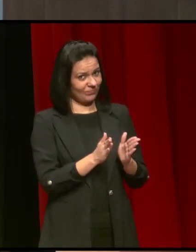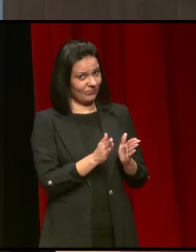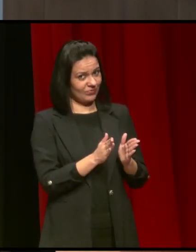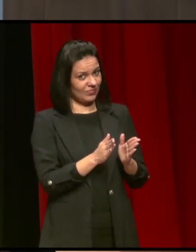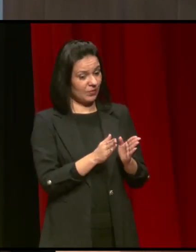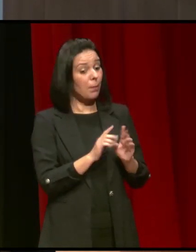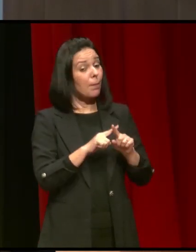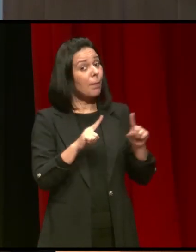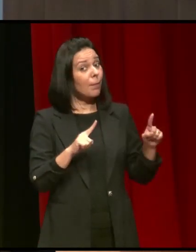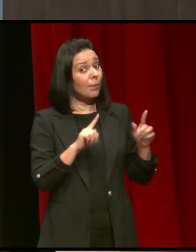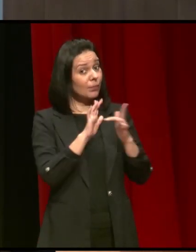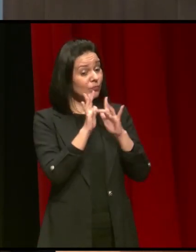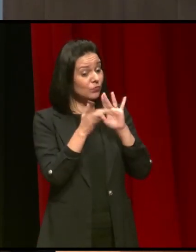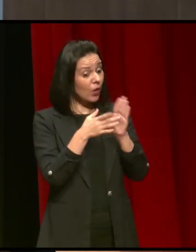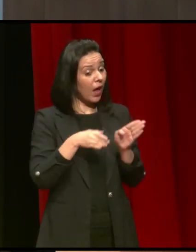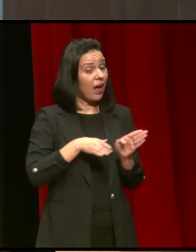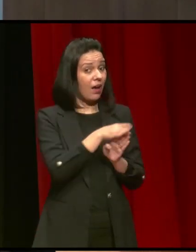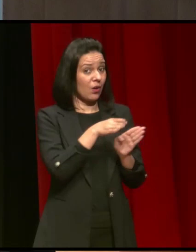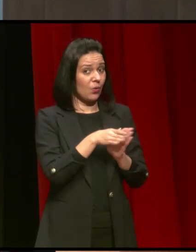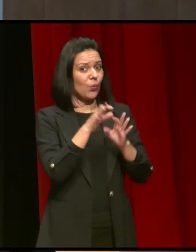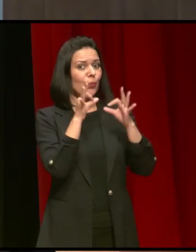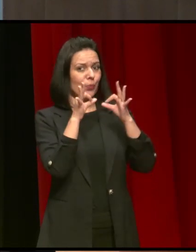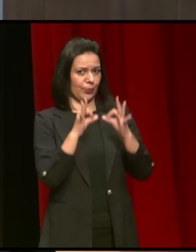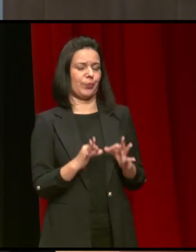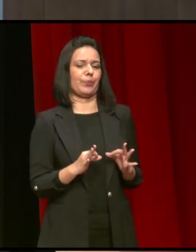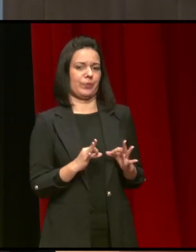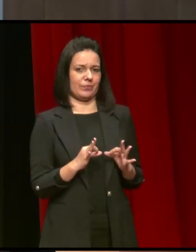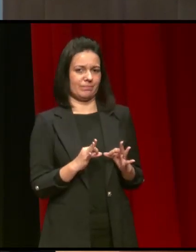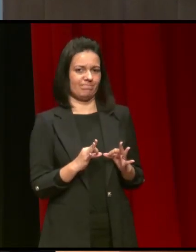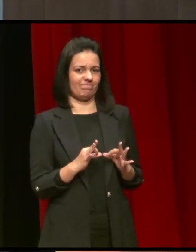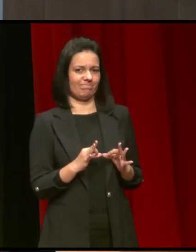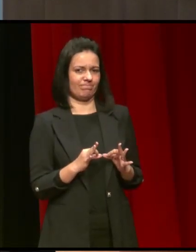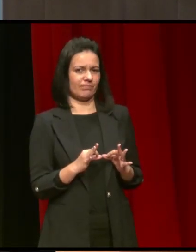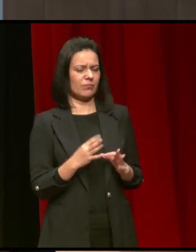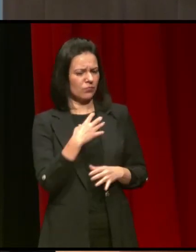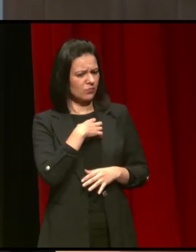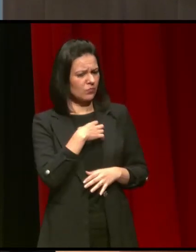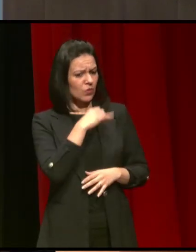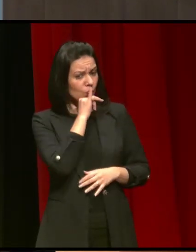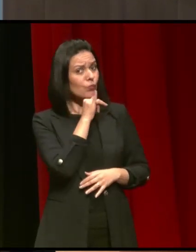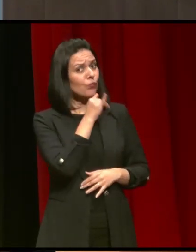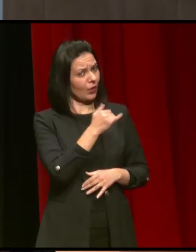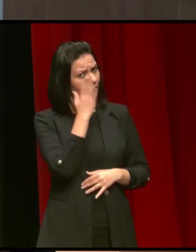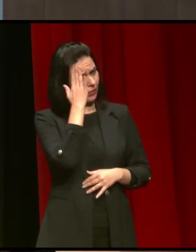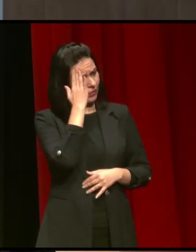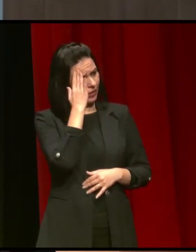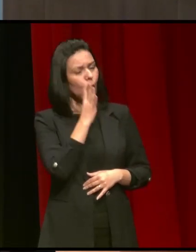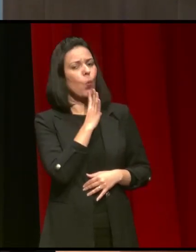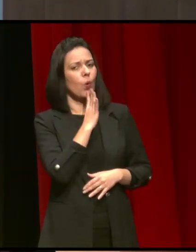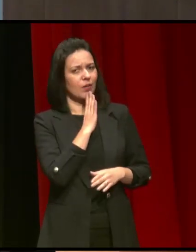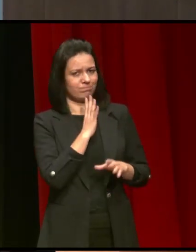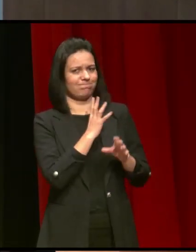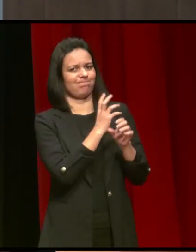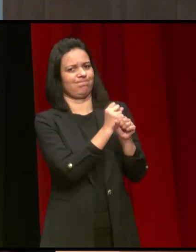está fazendo? Jesus está conversando com ela, mas ele está dizendo para ela, eu sei o que você está fazendo. Mas eu continuo